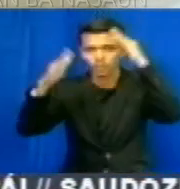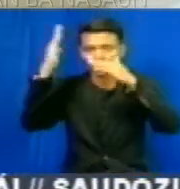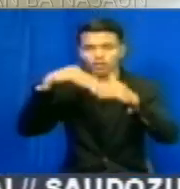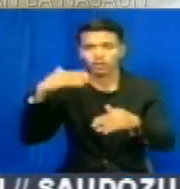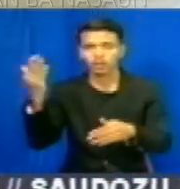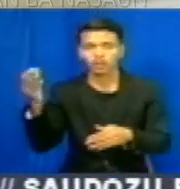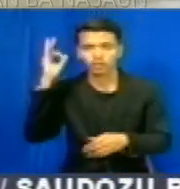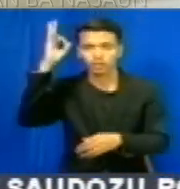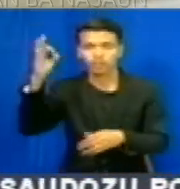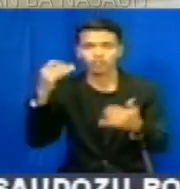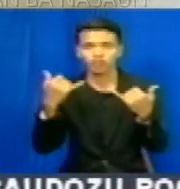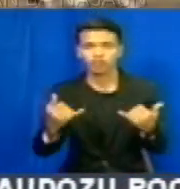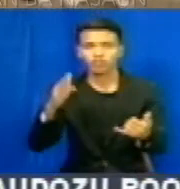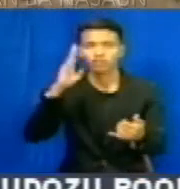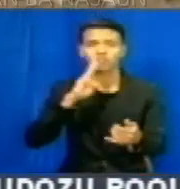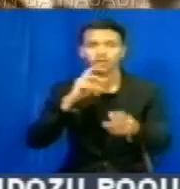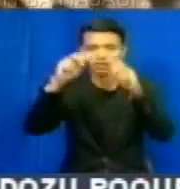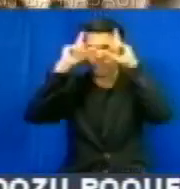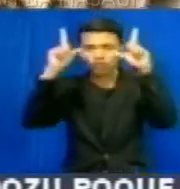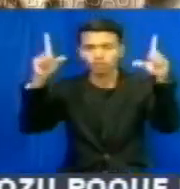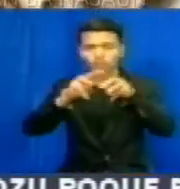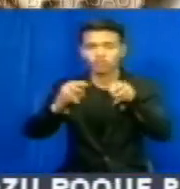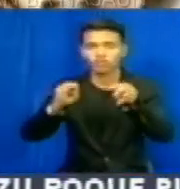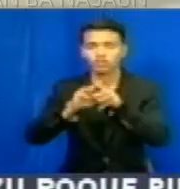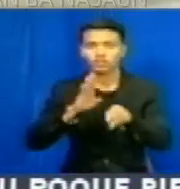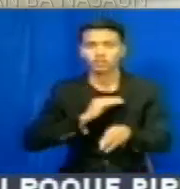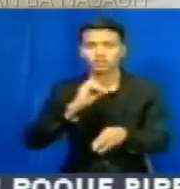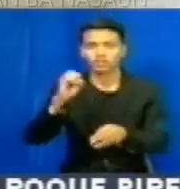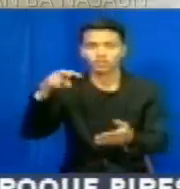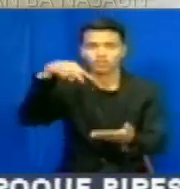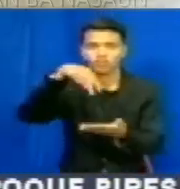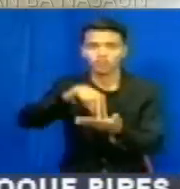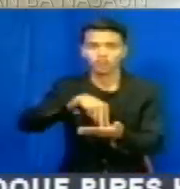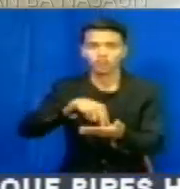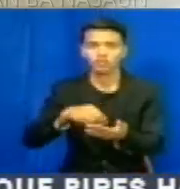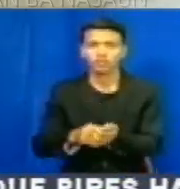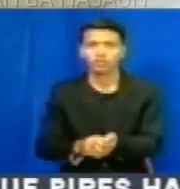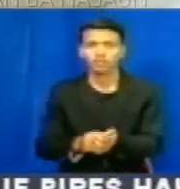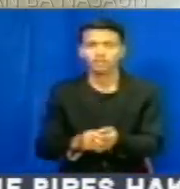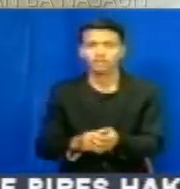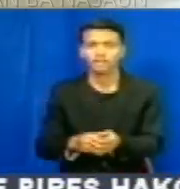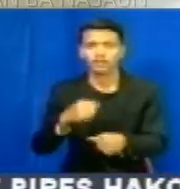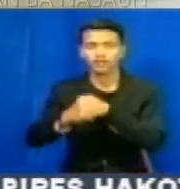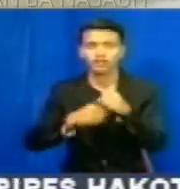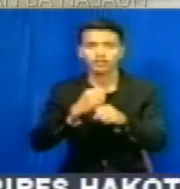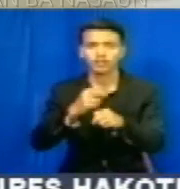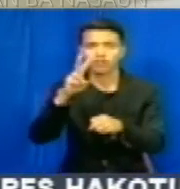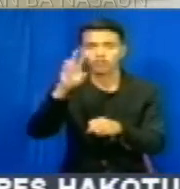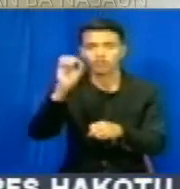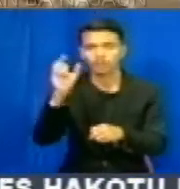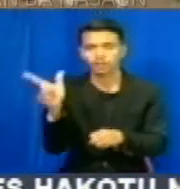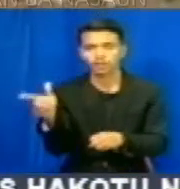futuro dedaun ne B Timor Leste municipio Bobanaro se establece master plan rua ihe tinan rihun rua Ronaldo Racing